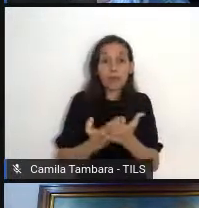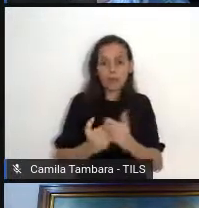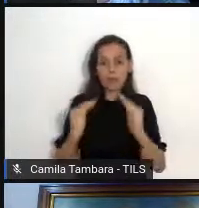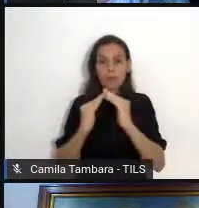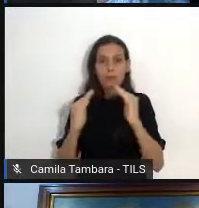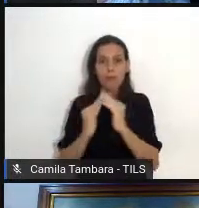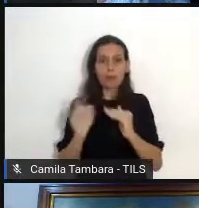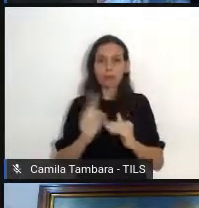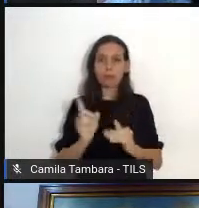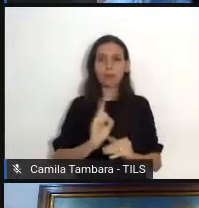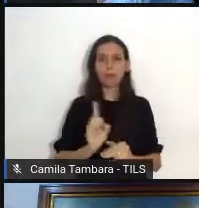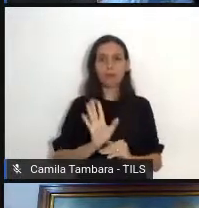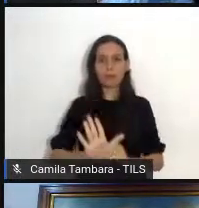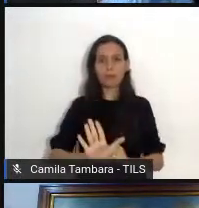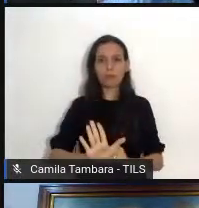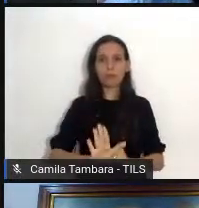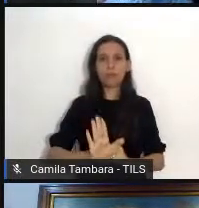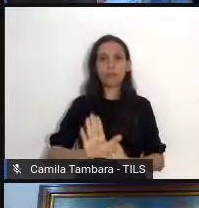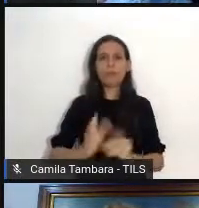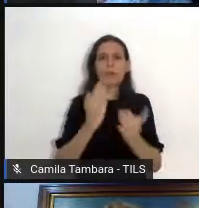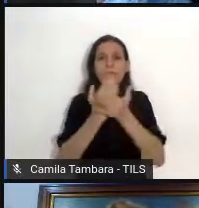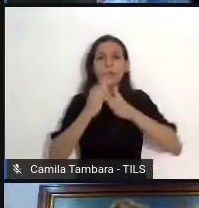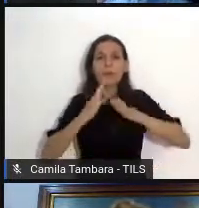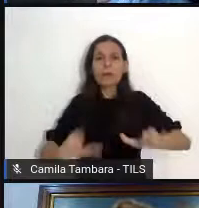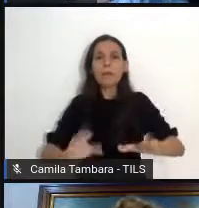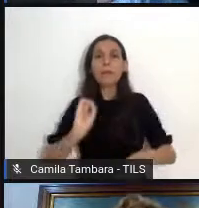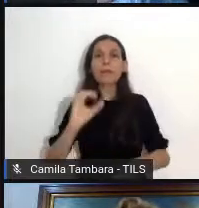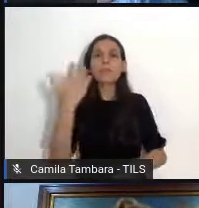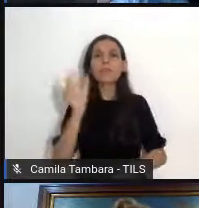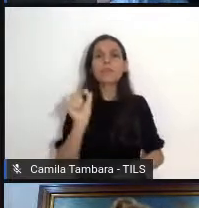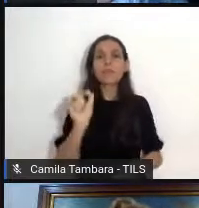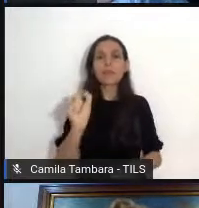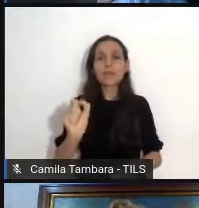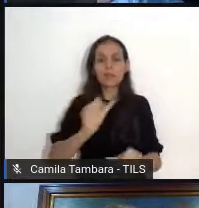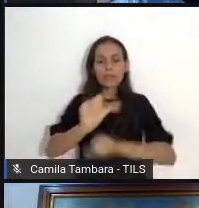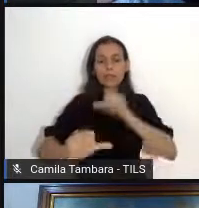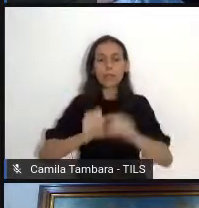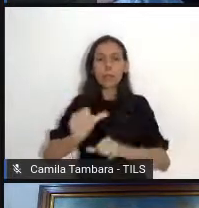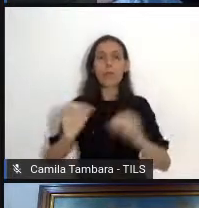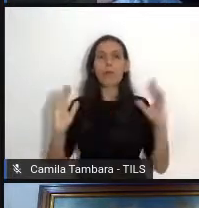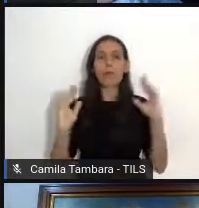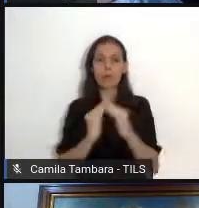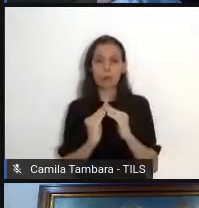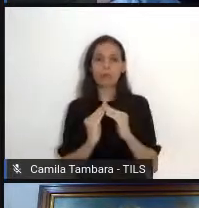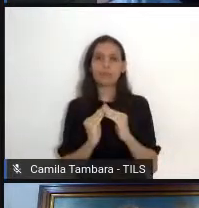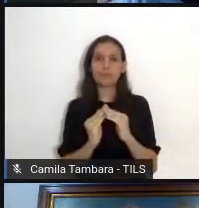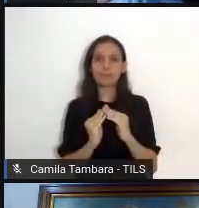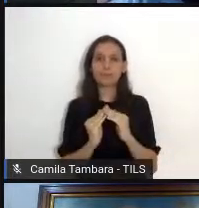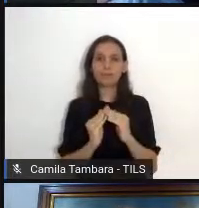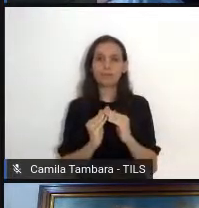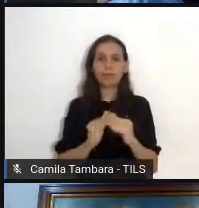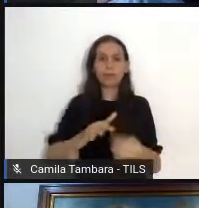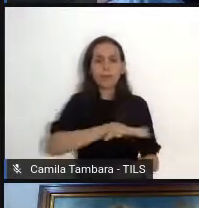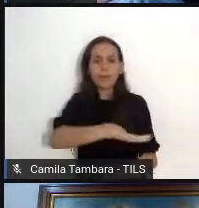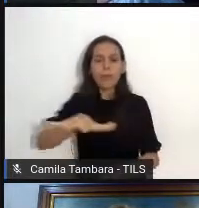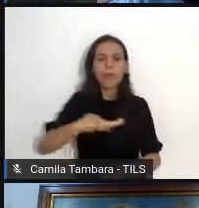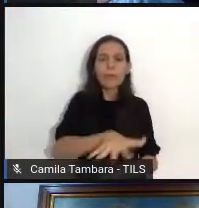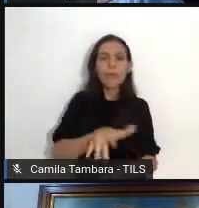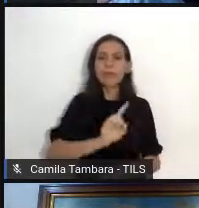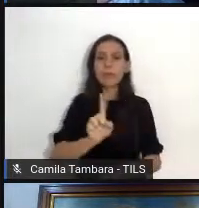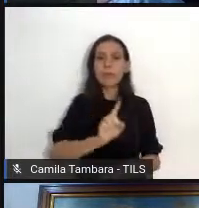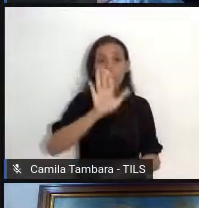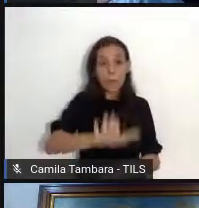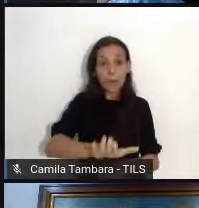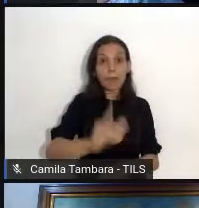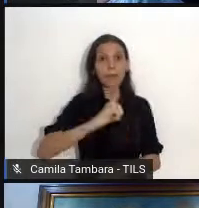né? Mas acabou nessa circunstância virando a casa, né? Então não são nem espaços, mas existe um espaço